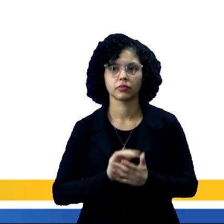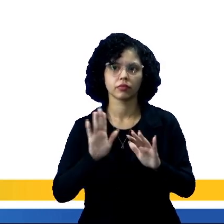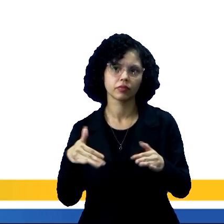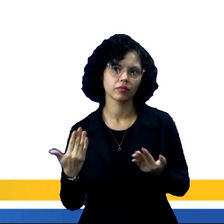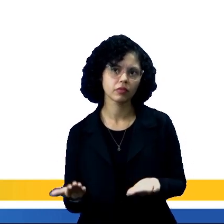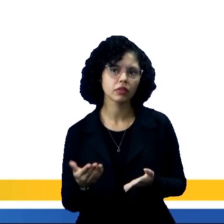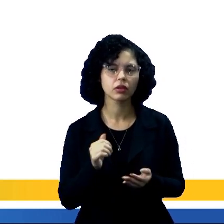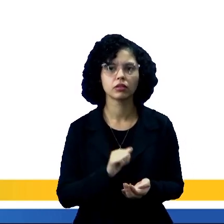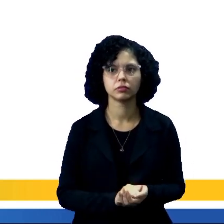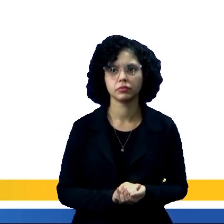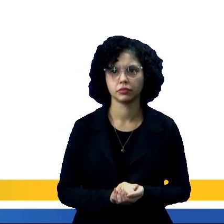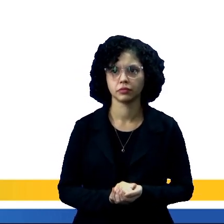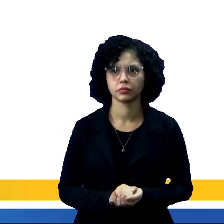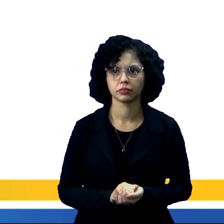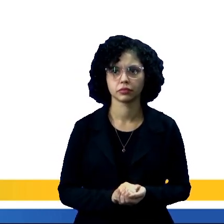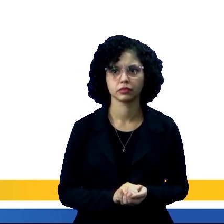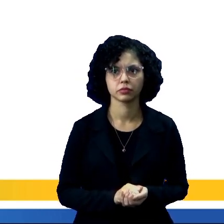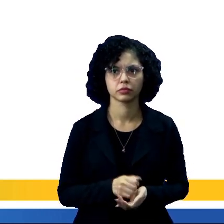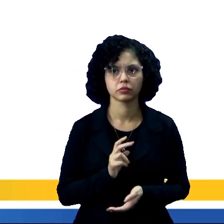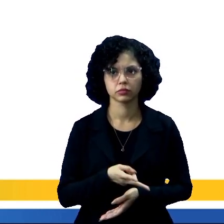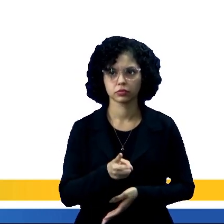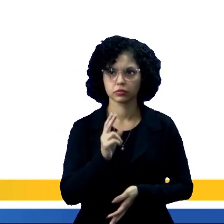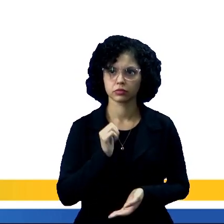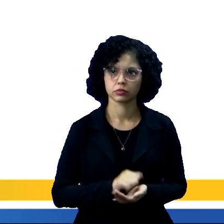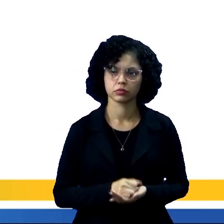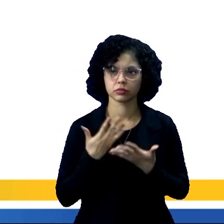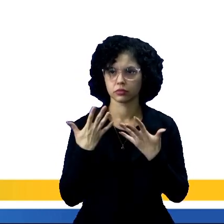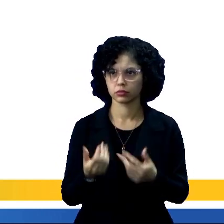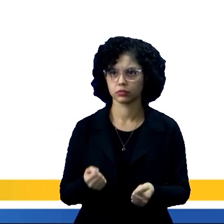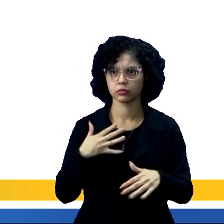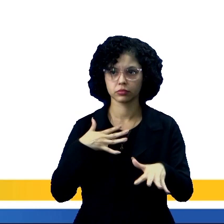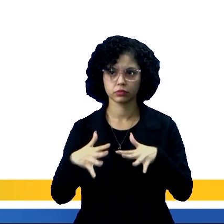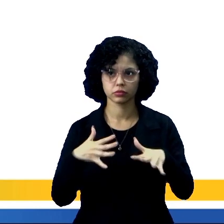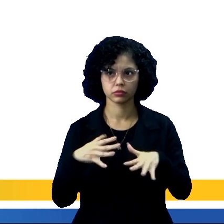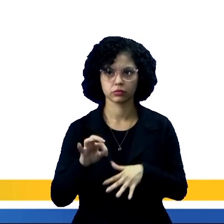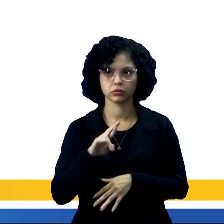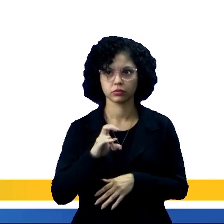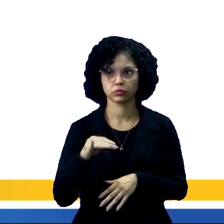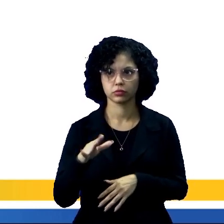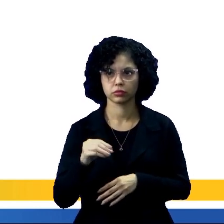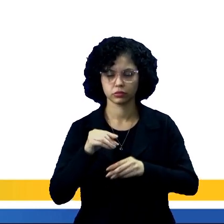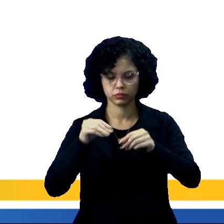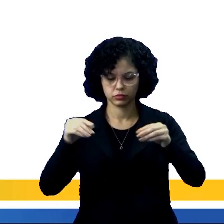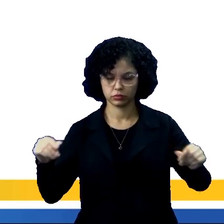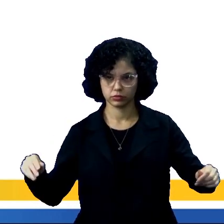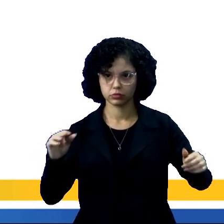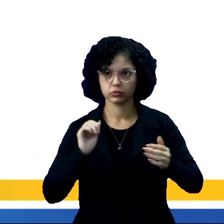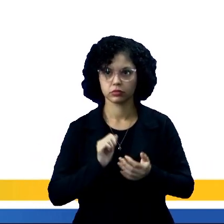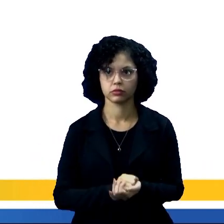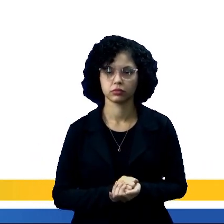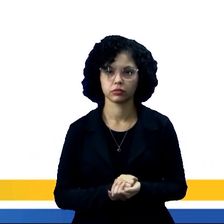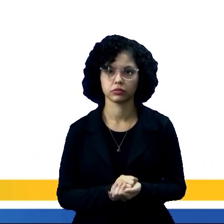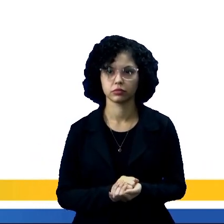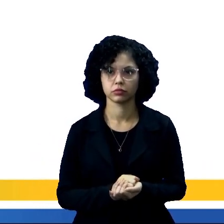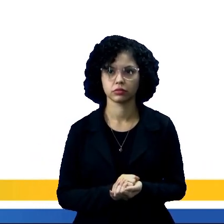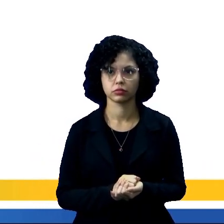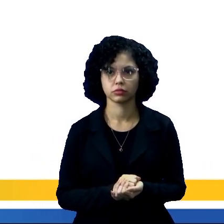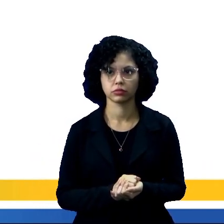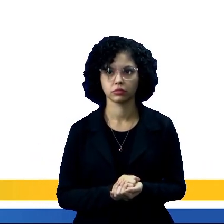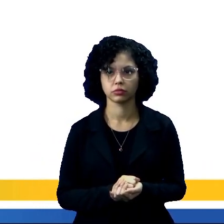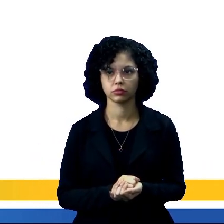Qual a duração comumente adotada para o movimento de translação terrestre?